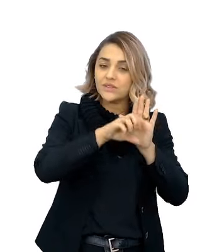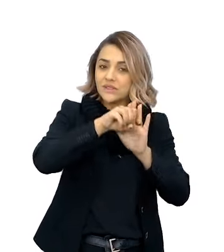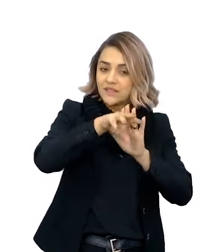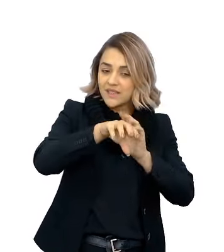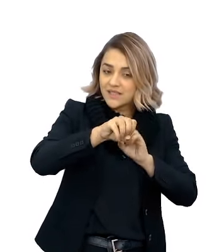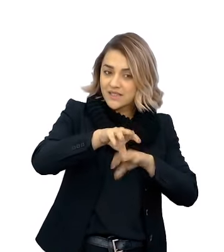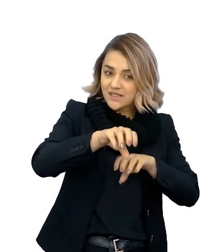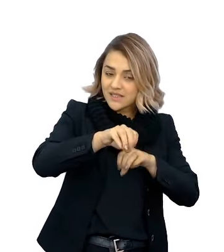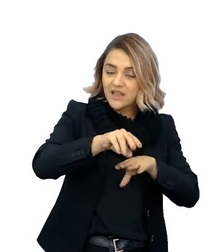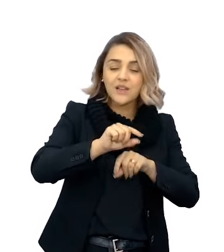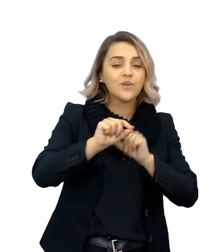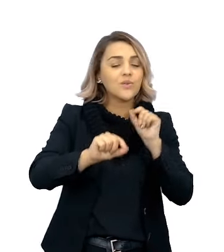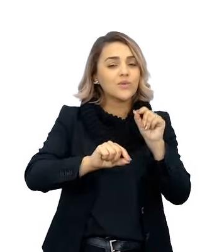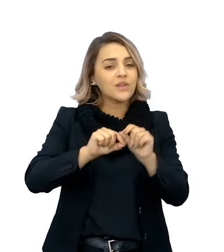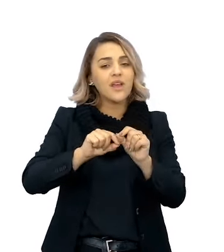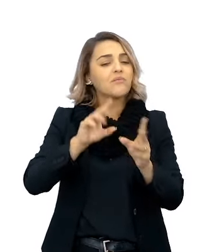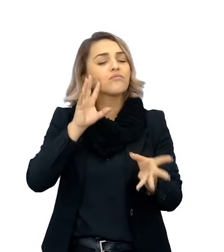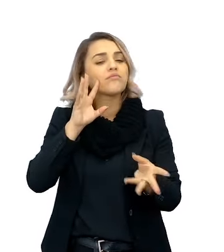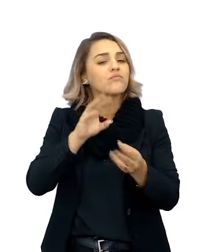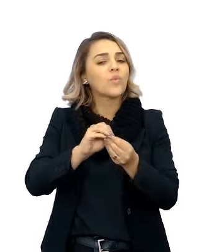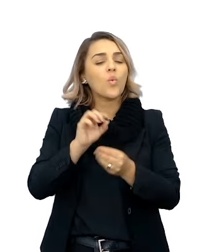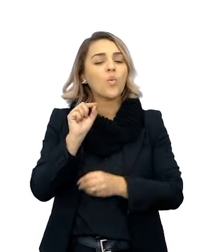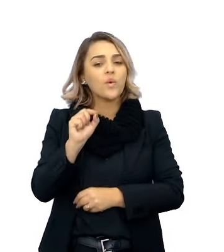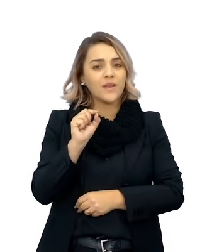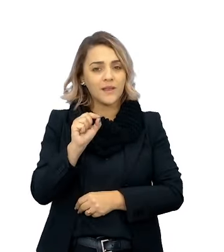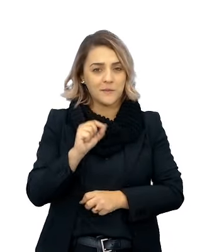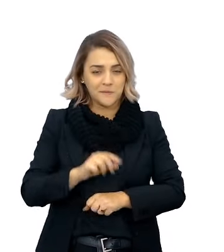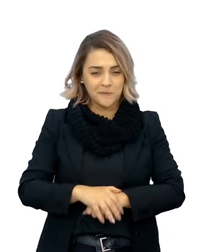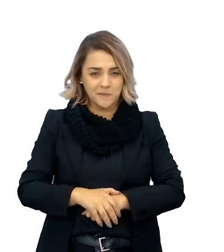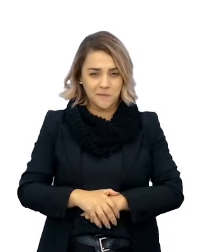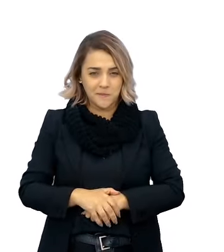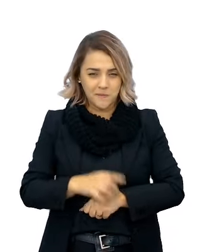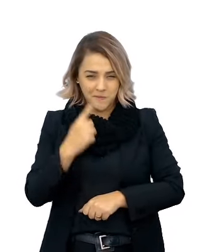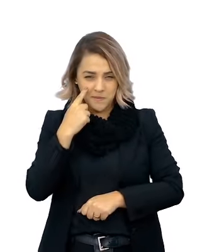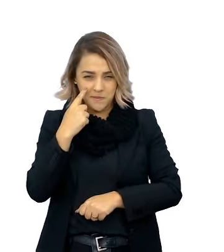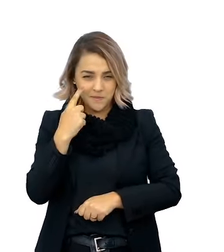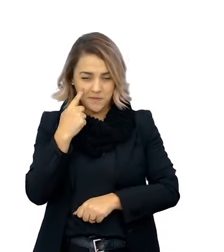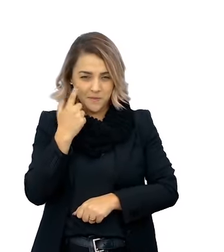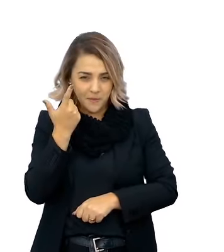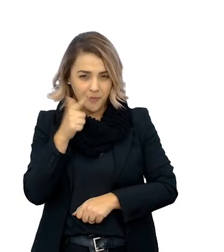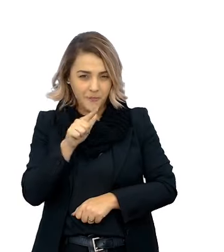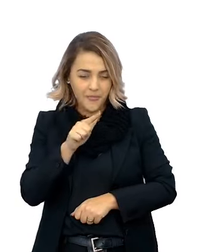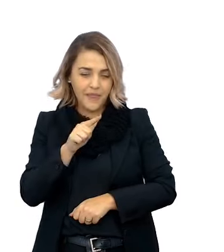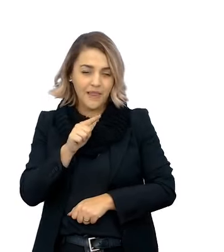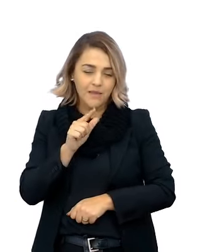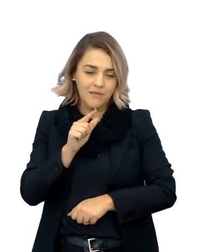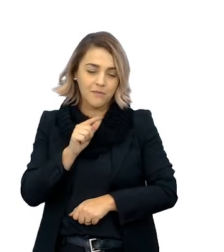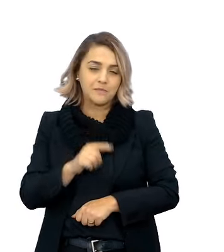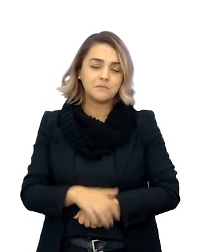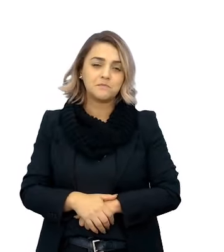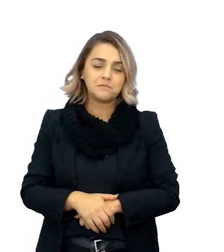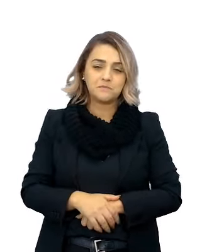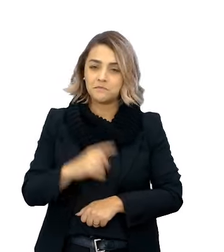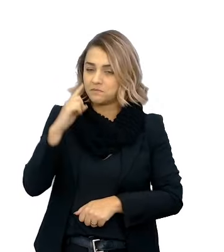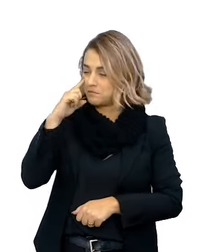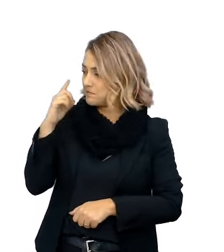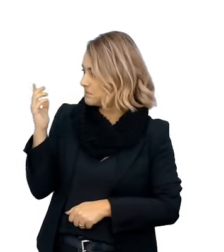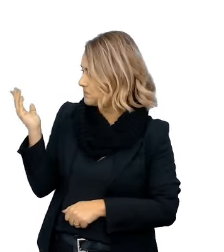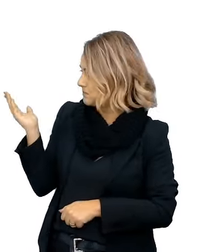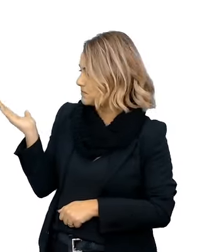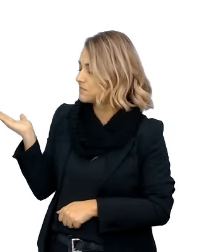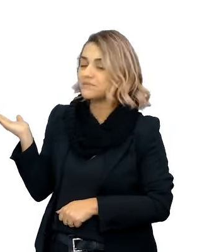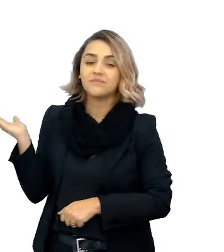né, o que a gente vê aqui, né? Deixa eu ver se eu consigo pegar aqui um apontadorzinho. O que a gente vê aqui? Eu